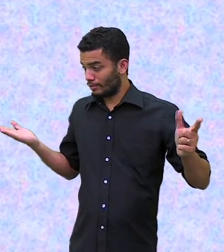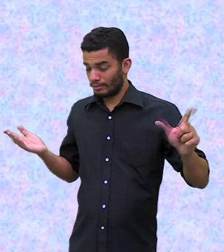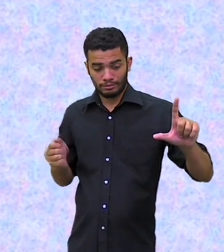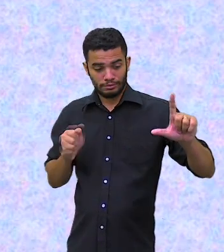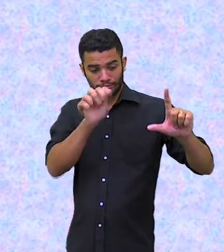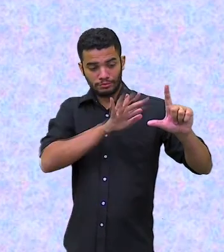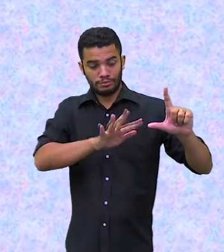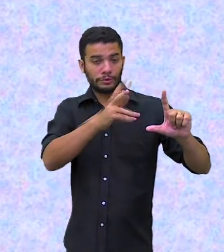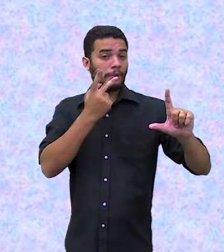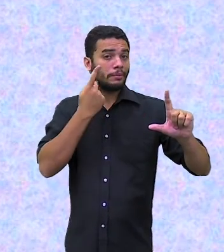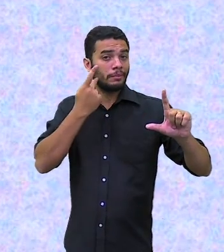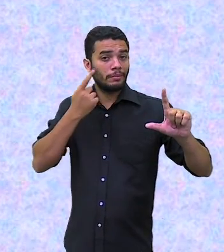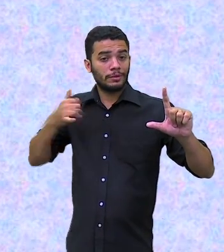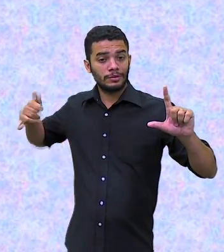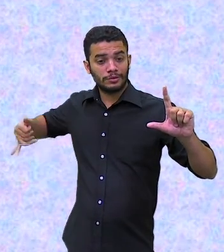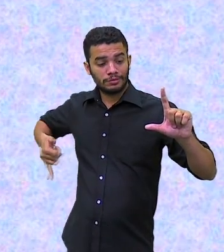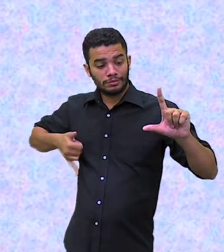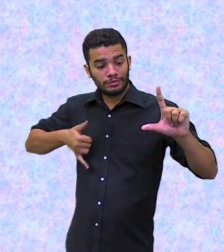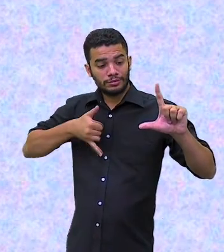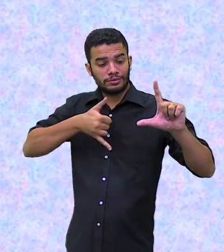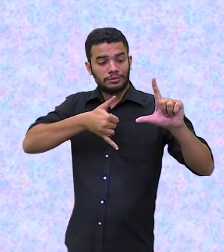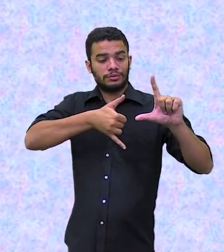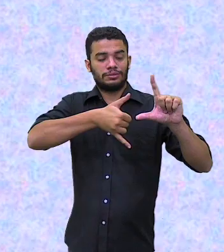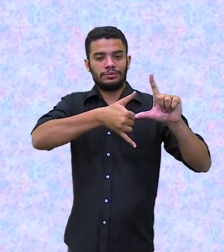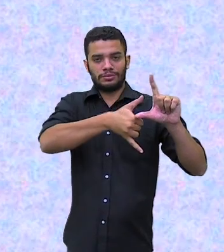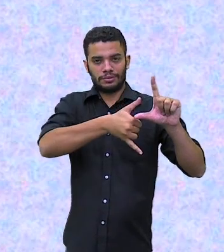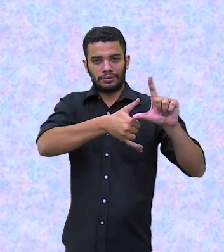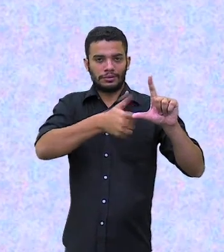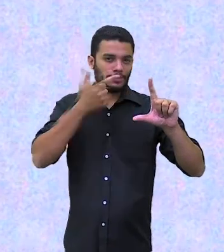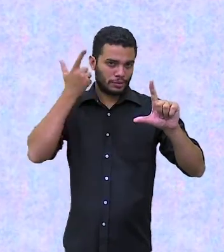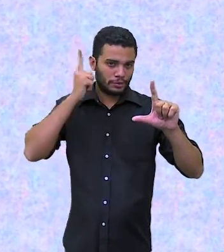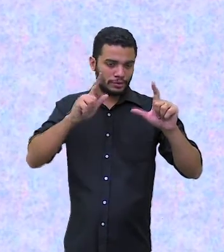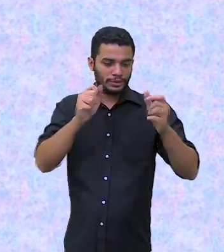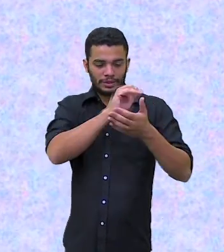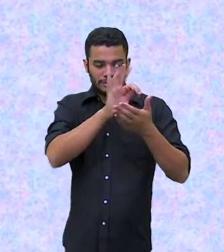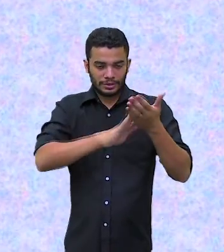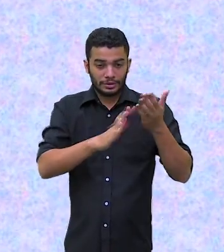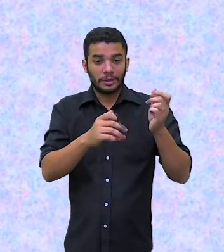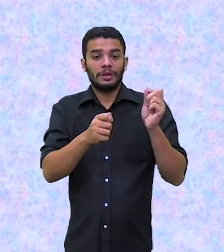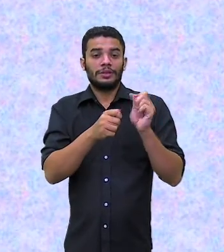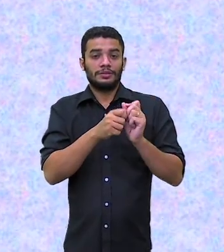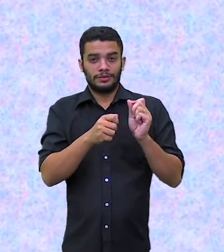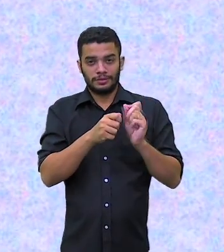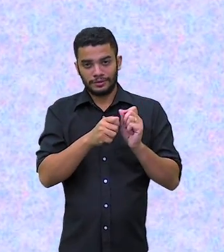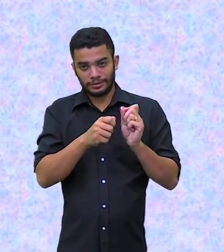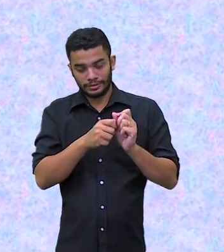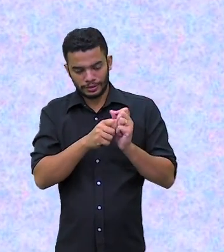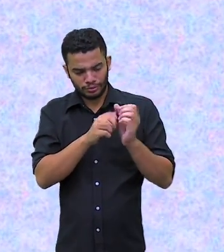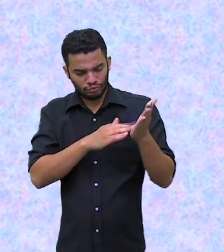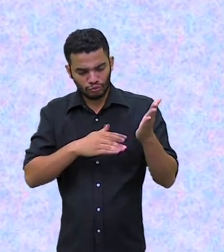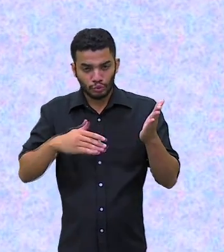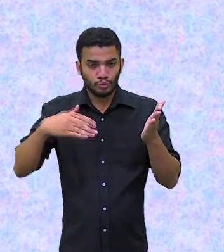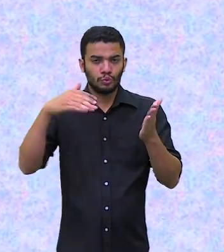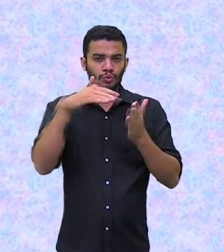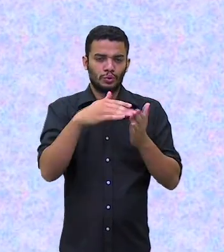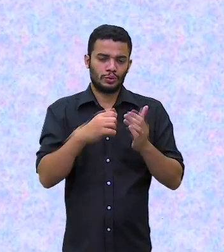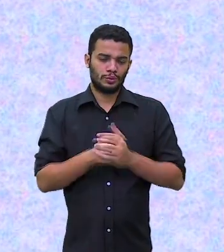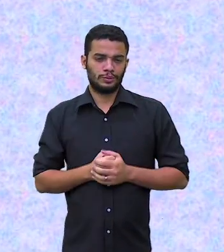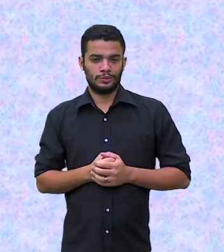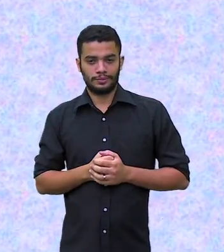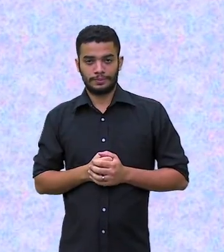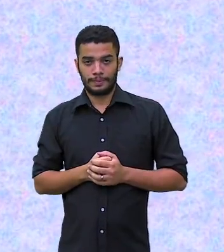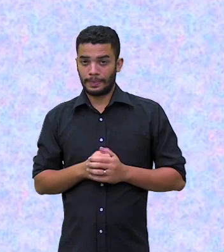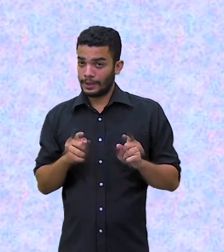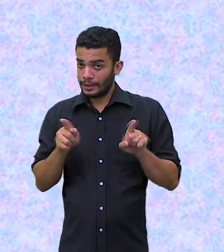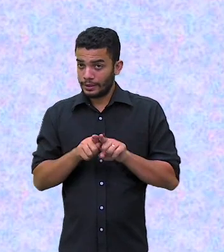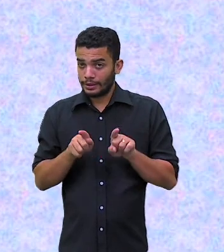acesse smedgv.com/aluno ou aponte a câmera do seu celular para a imagem que aparece no canto da tela. Não